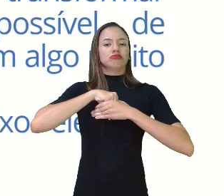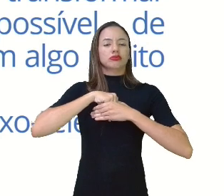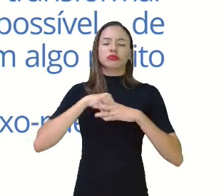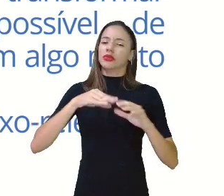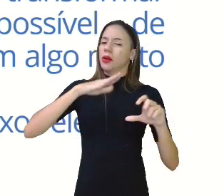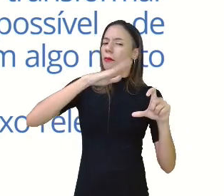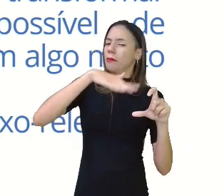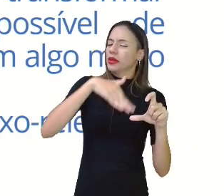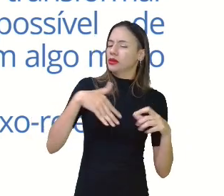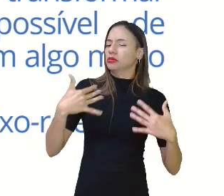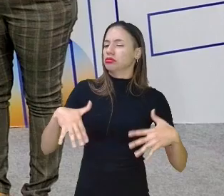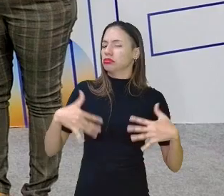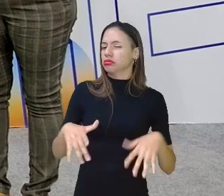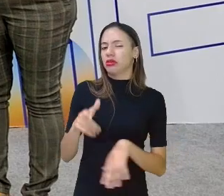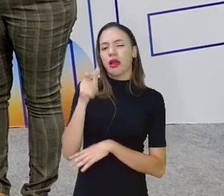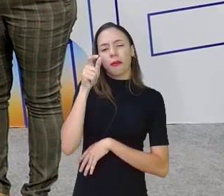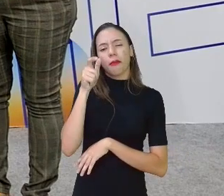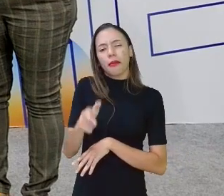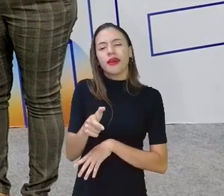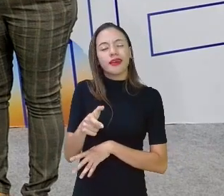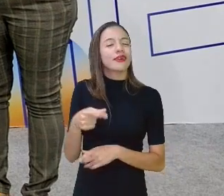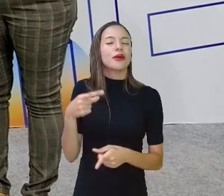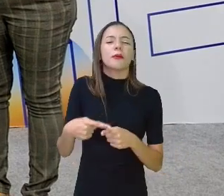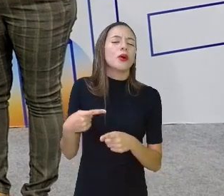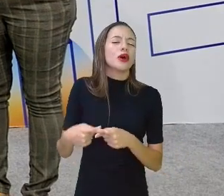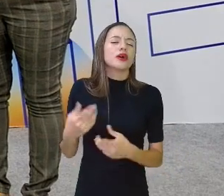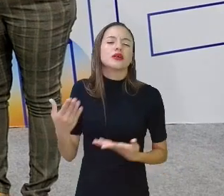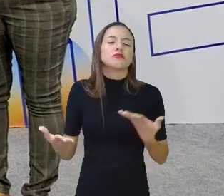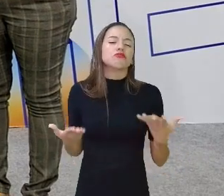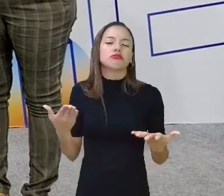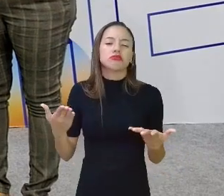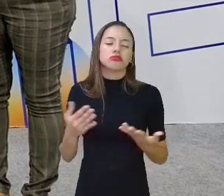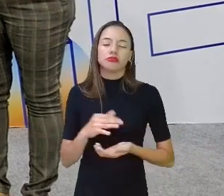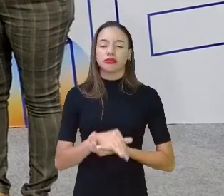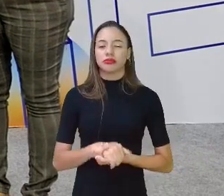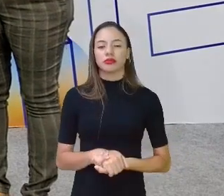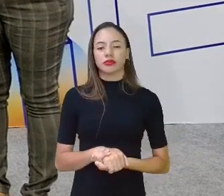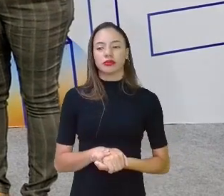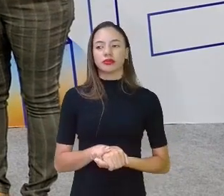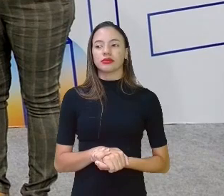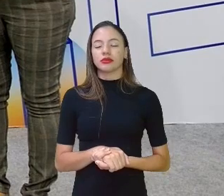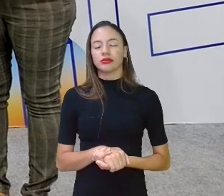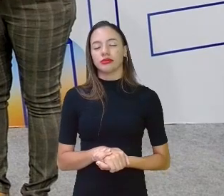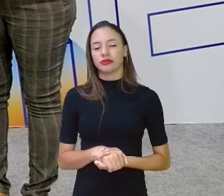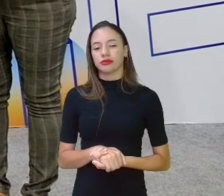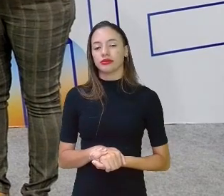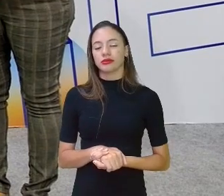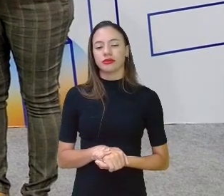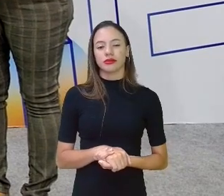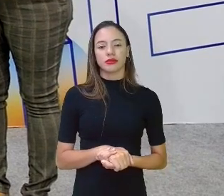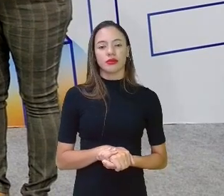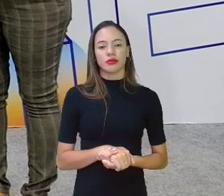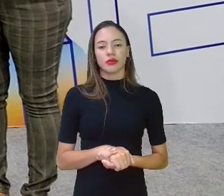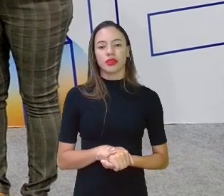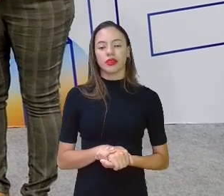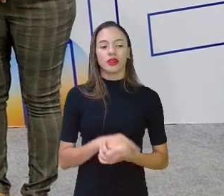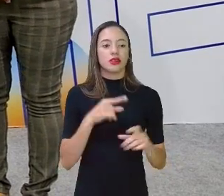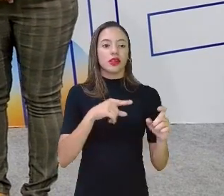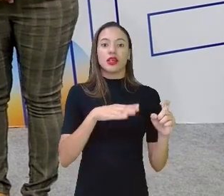muito interessante, por quê? Porque ele vai tocar